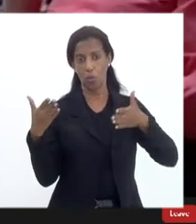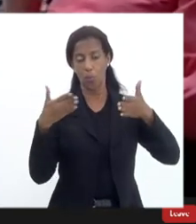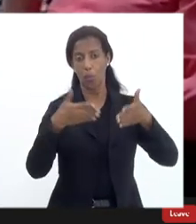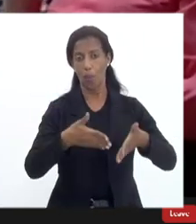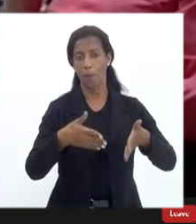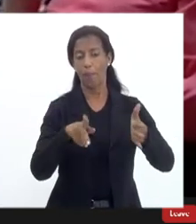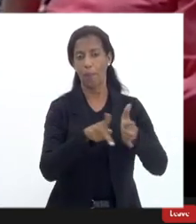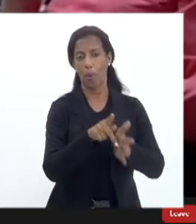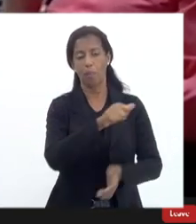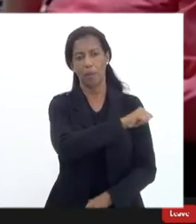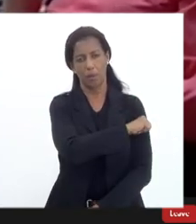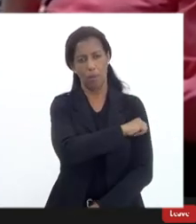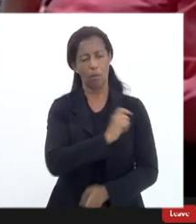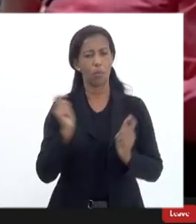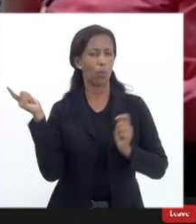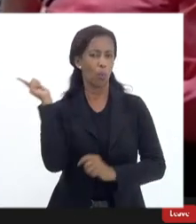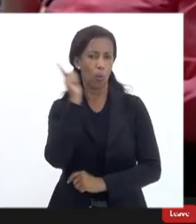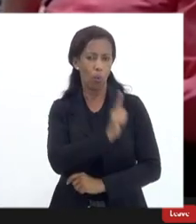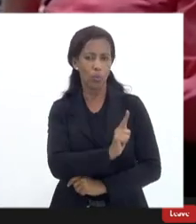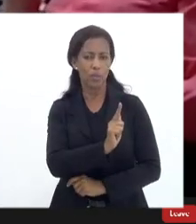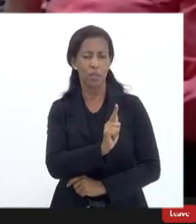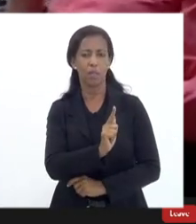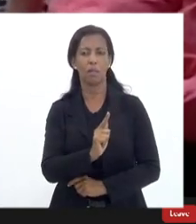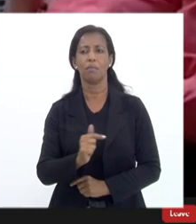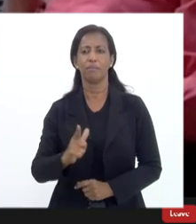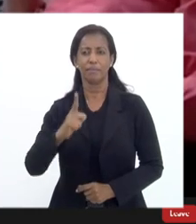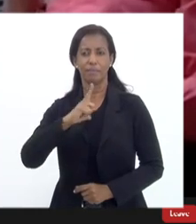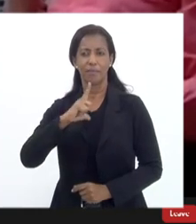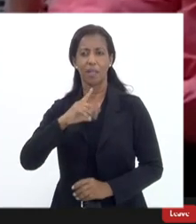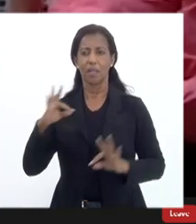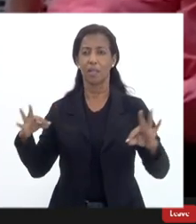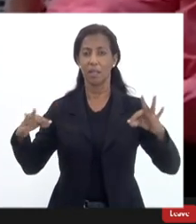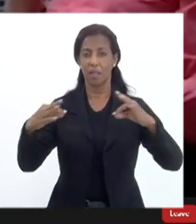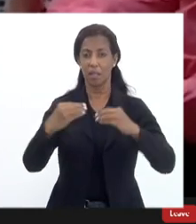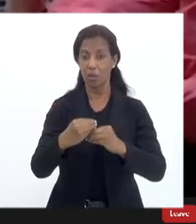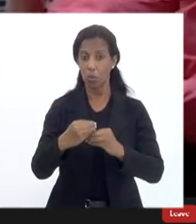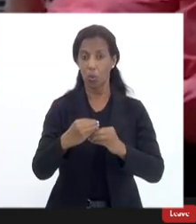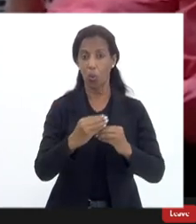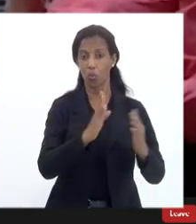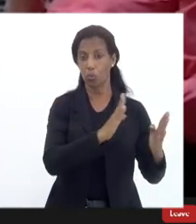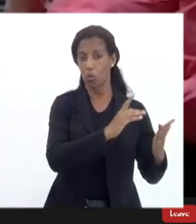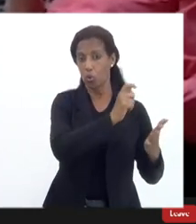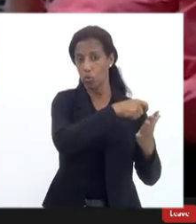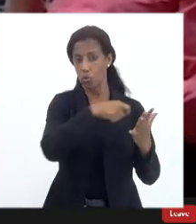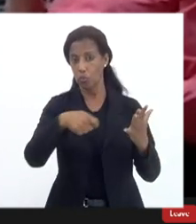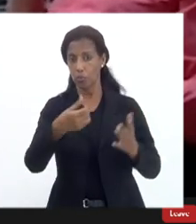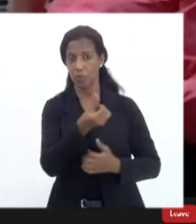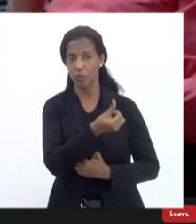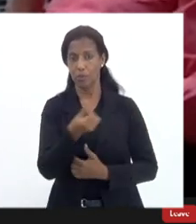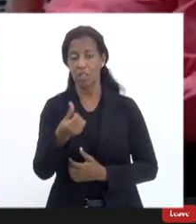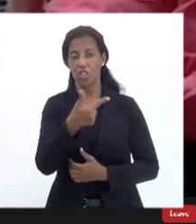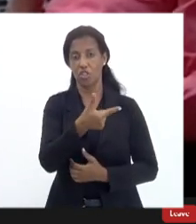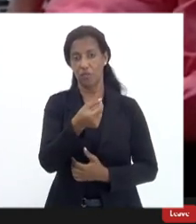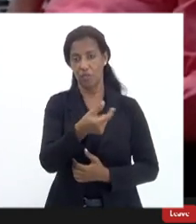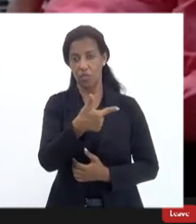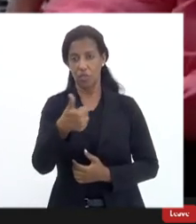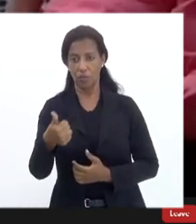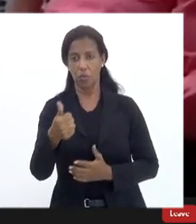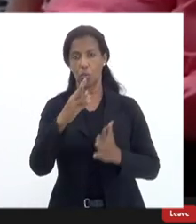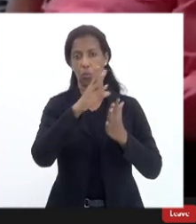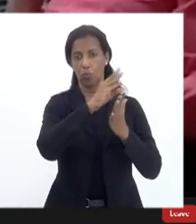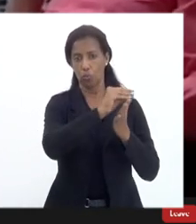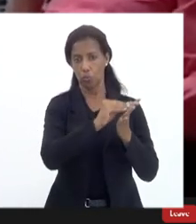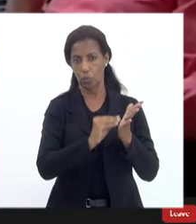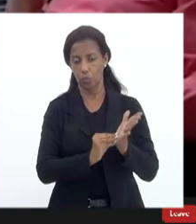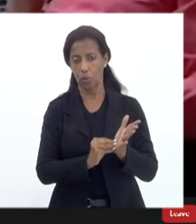para que esses alunos pudessem contemplar em todo o bimestre, primeiro bimestre de 2021, os